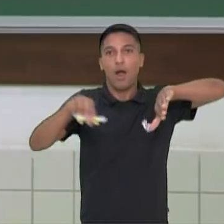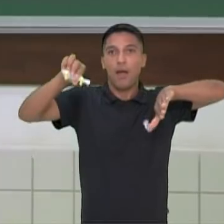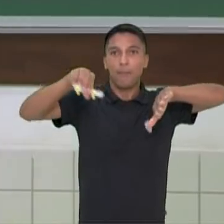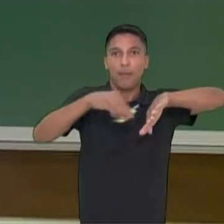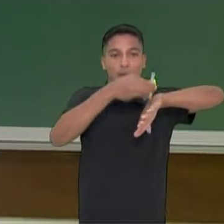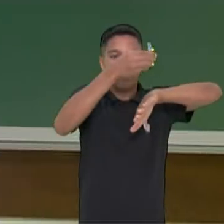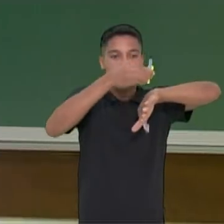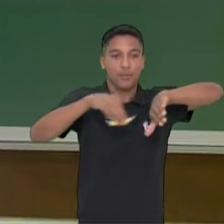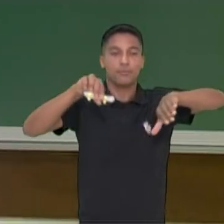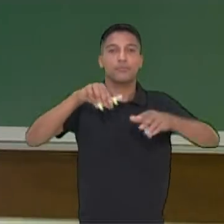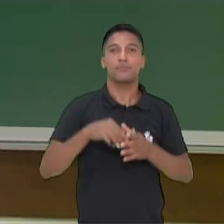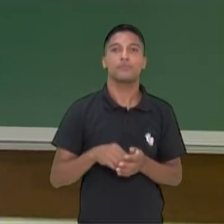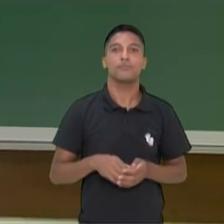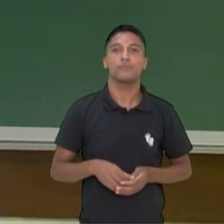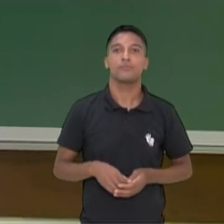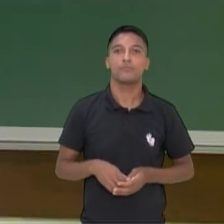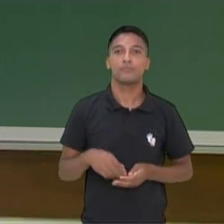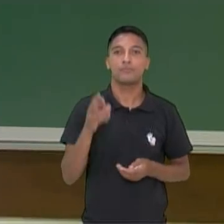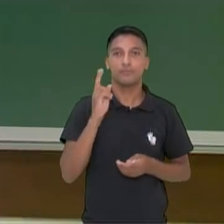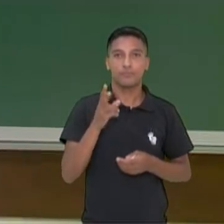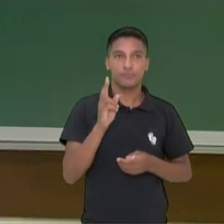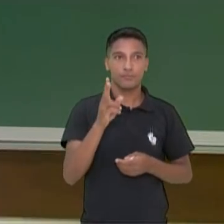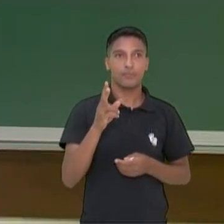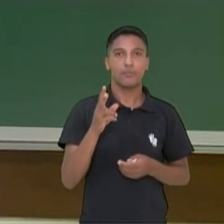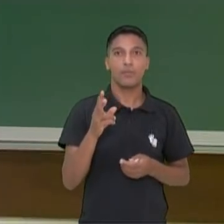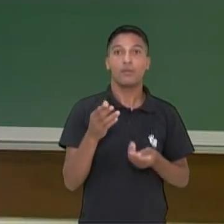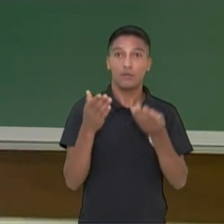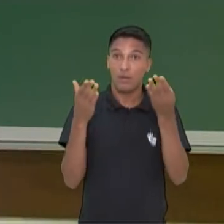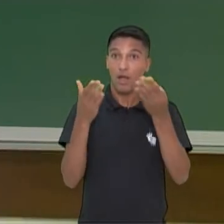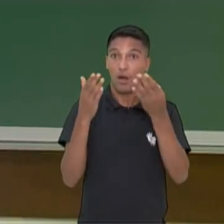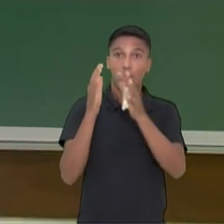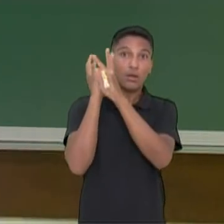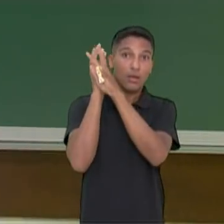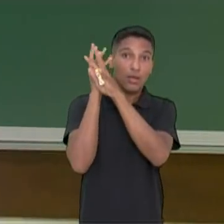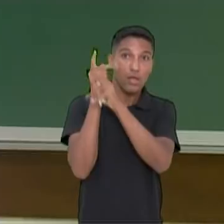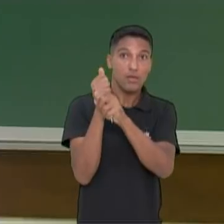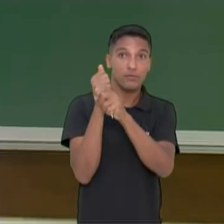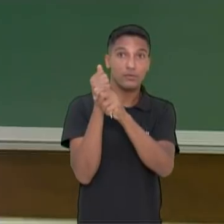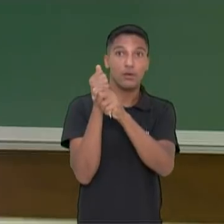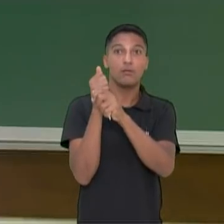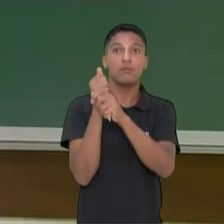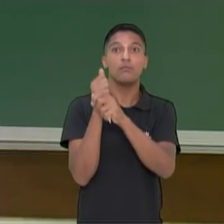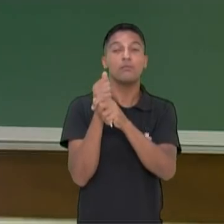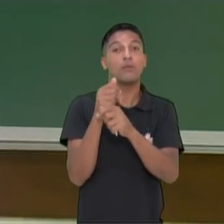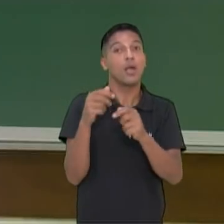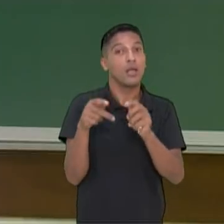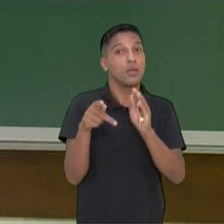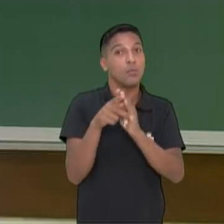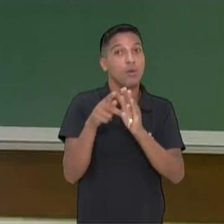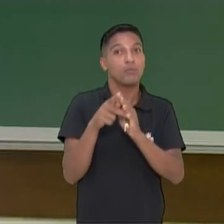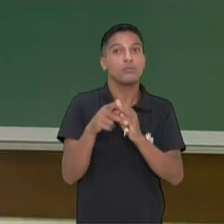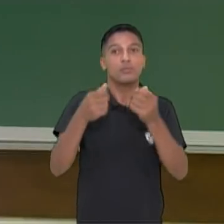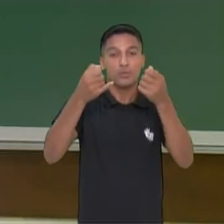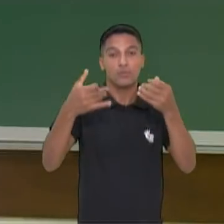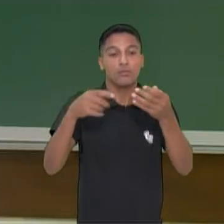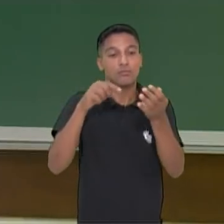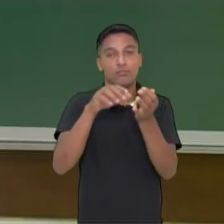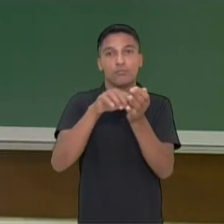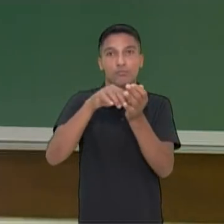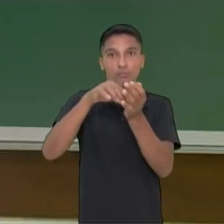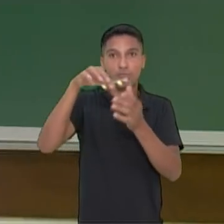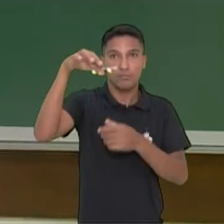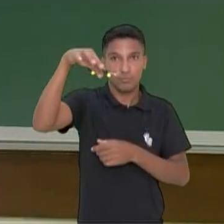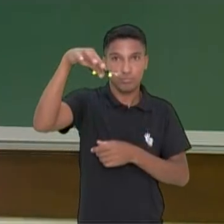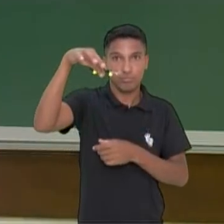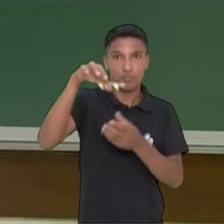Continuando então, a gente vai fazer agora então uma revisão do que a gente falou aqui sobre o skate. Primeiro,